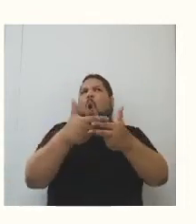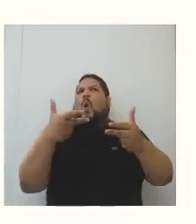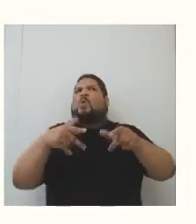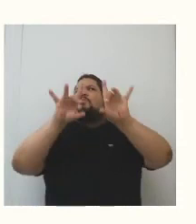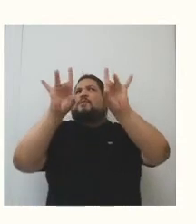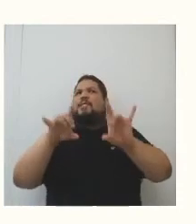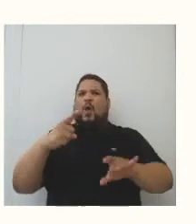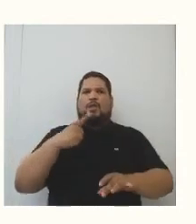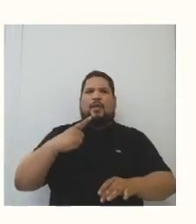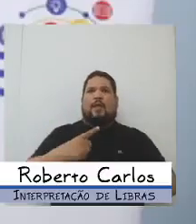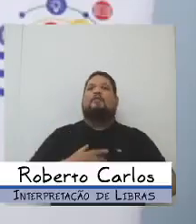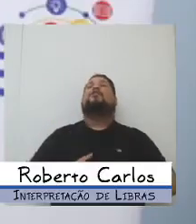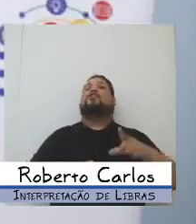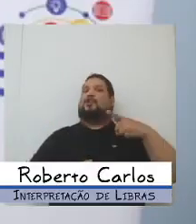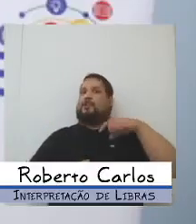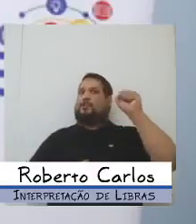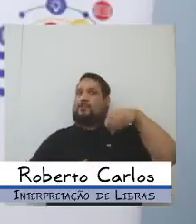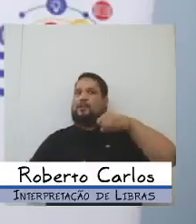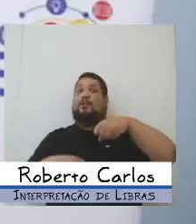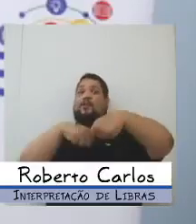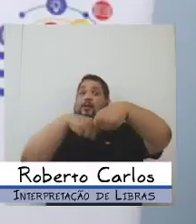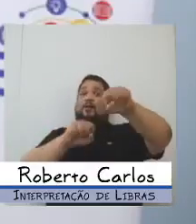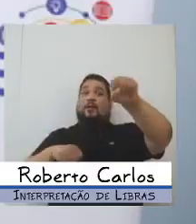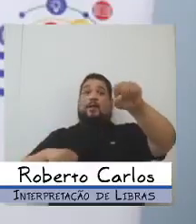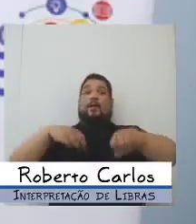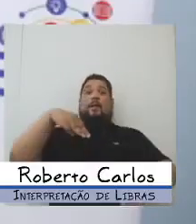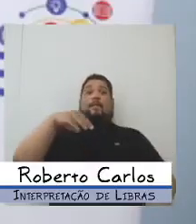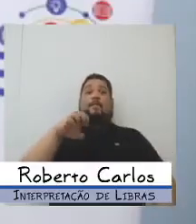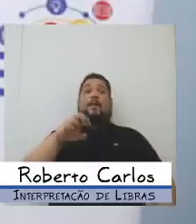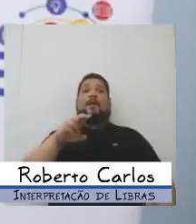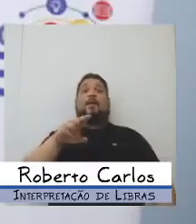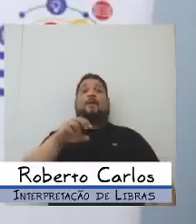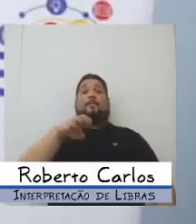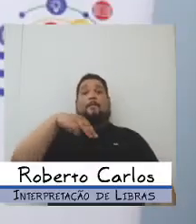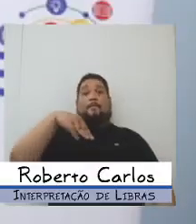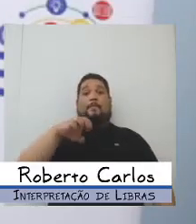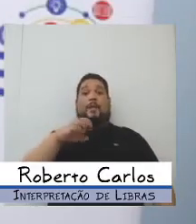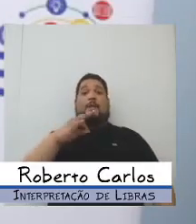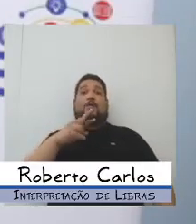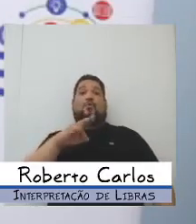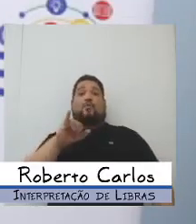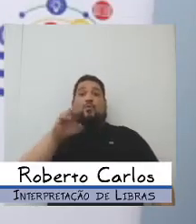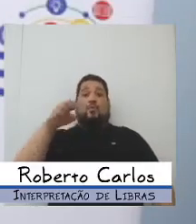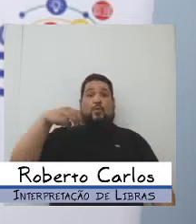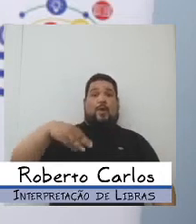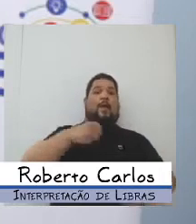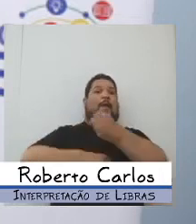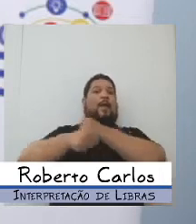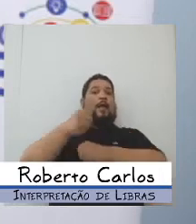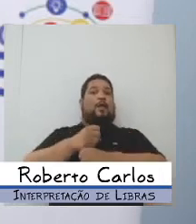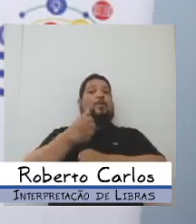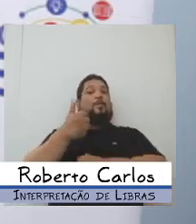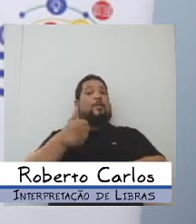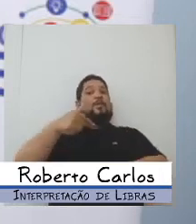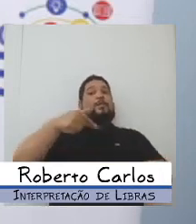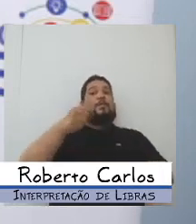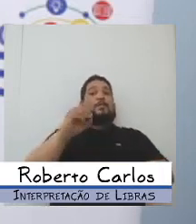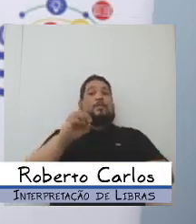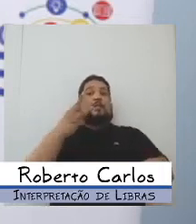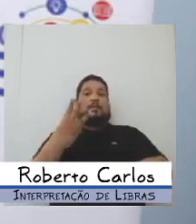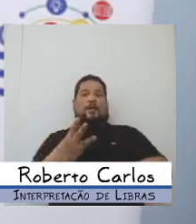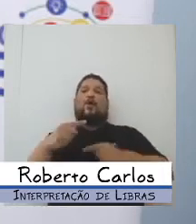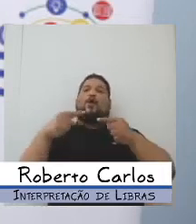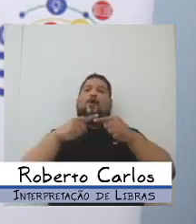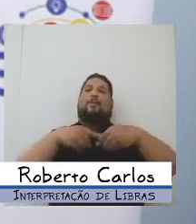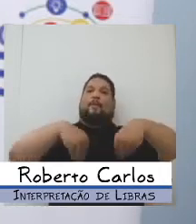especial. Temos aí o chamado Tratado de Methuen, de 1703, o conhecido Tratado de Panos e Vinhos, que